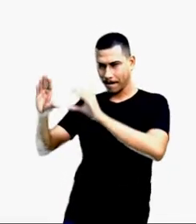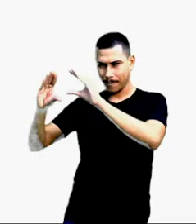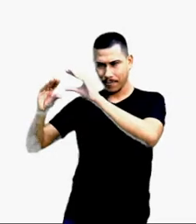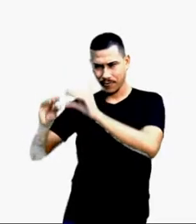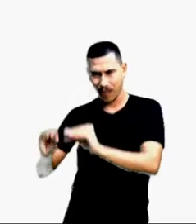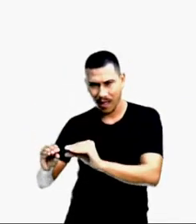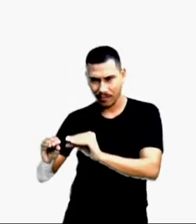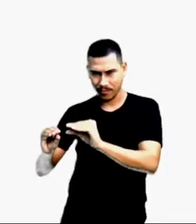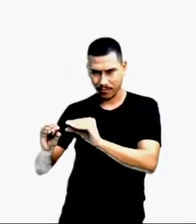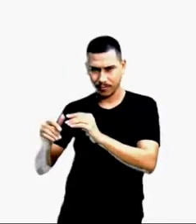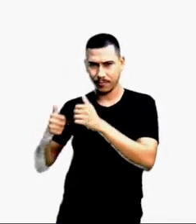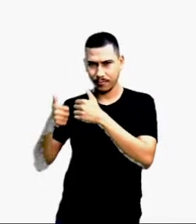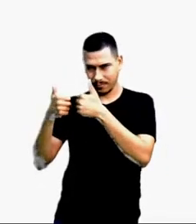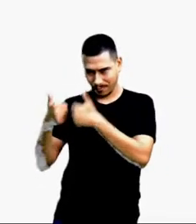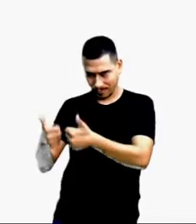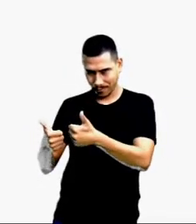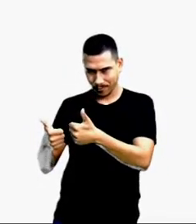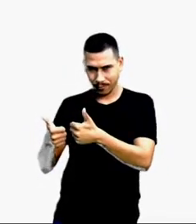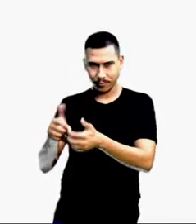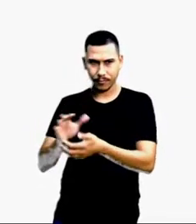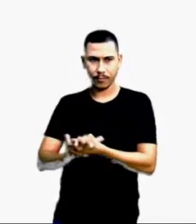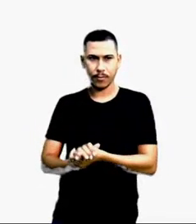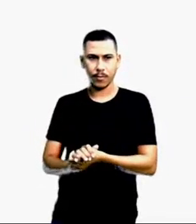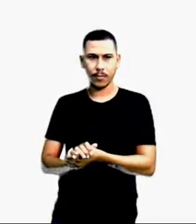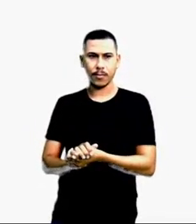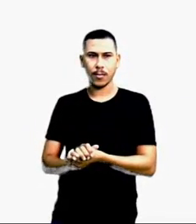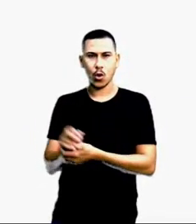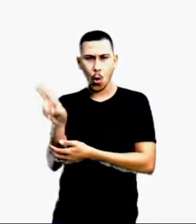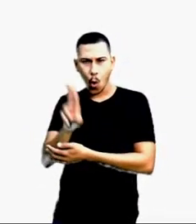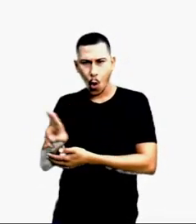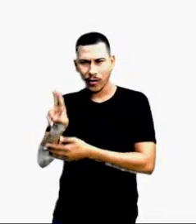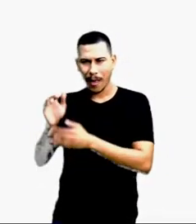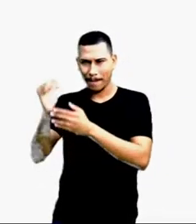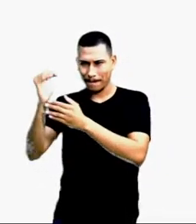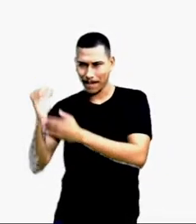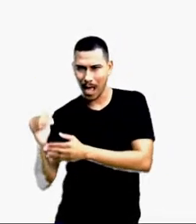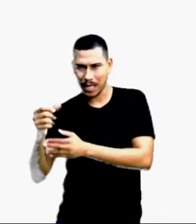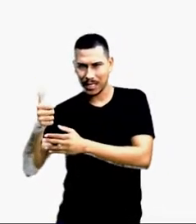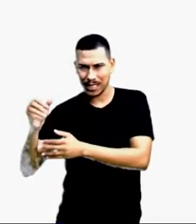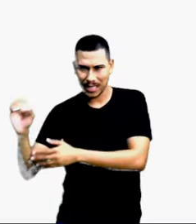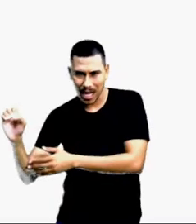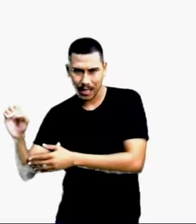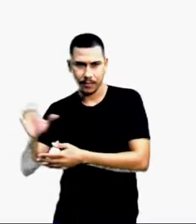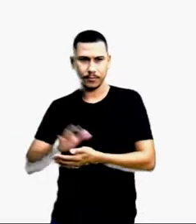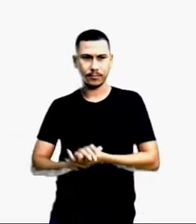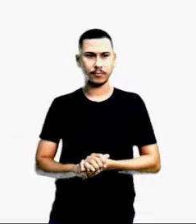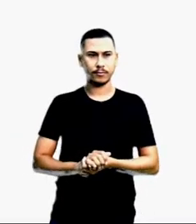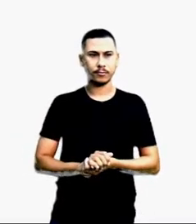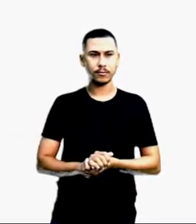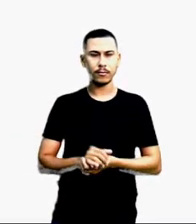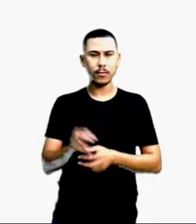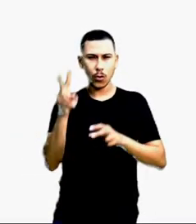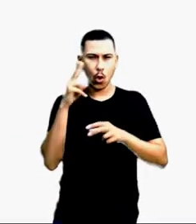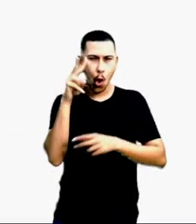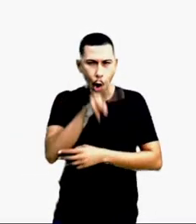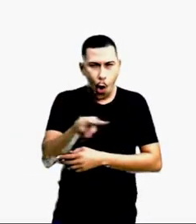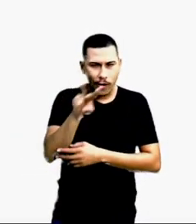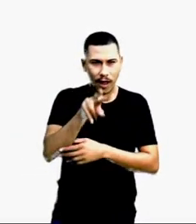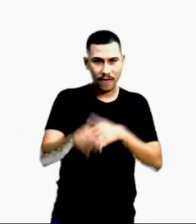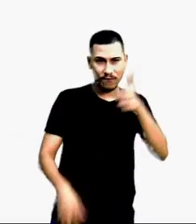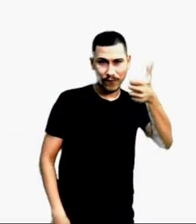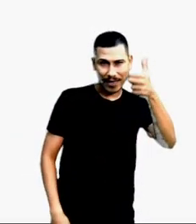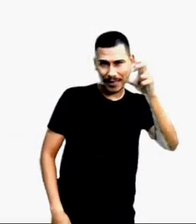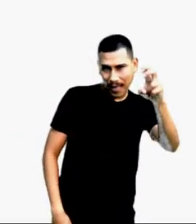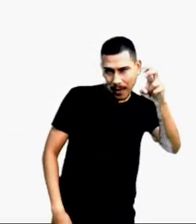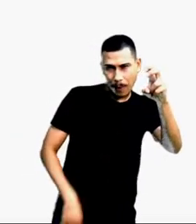15 ou irredutível sobre o denominador 100 vamos ver se vão eu vou apresentar